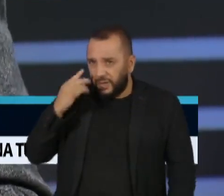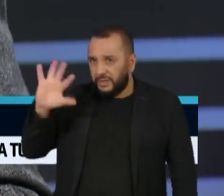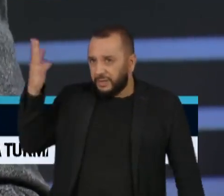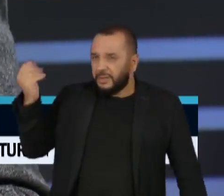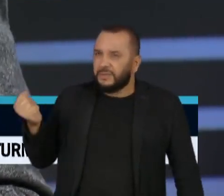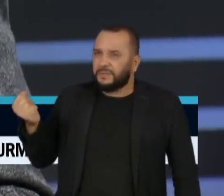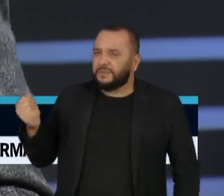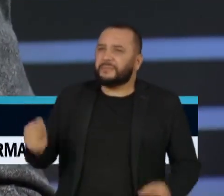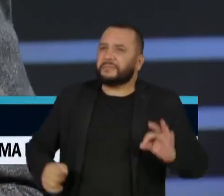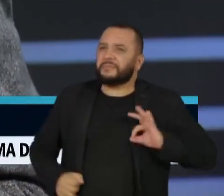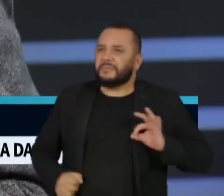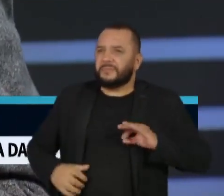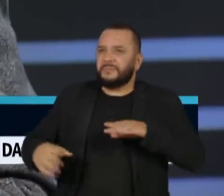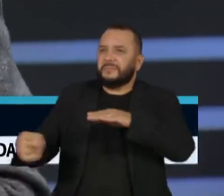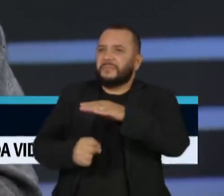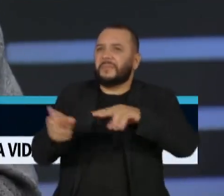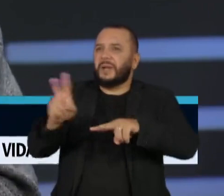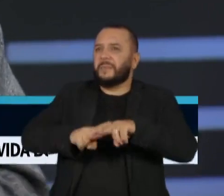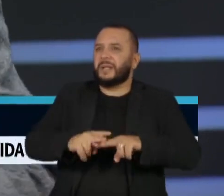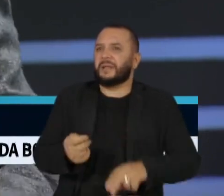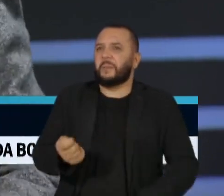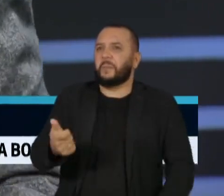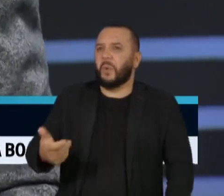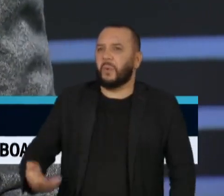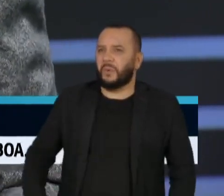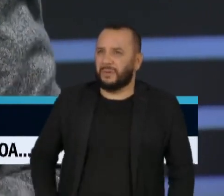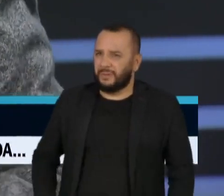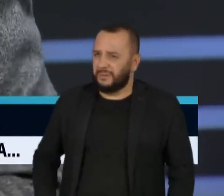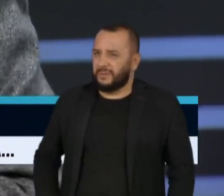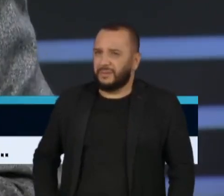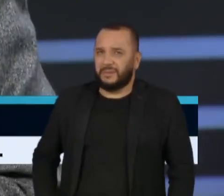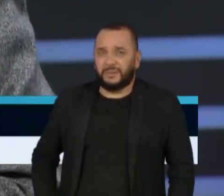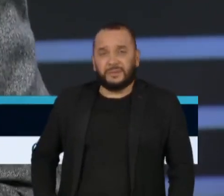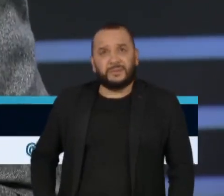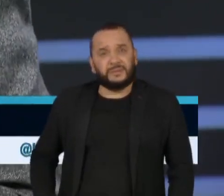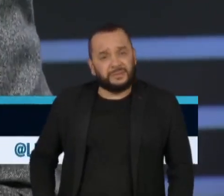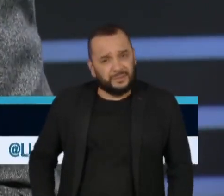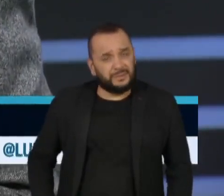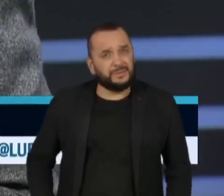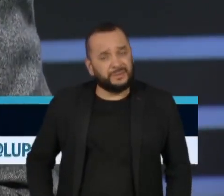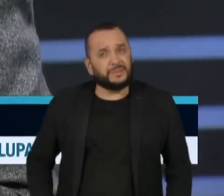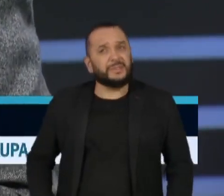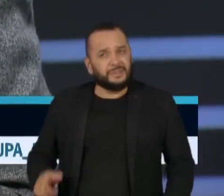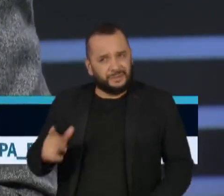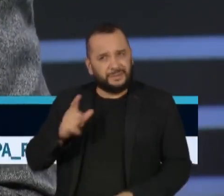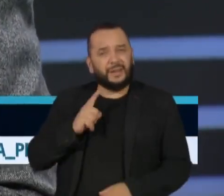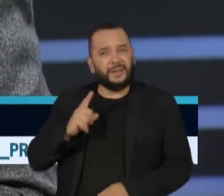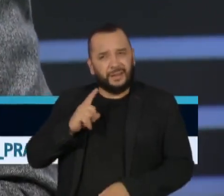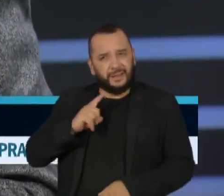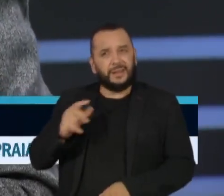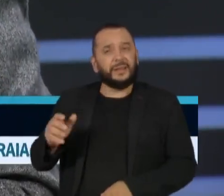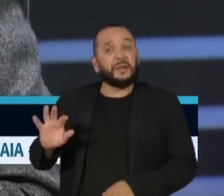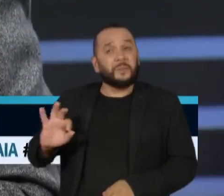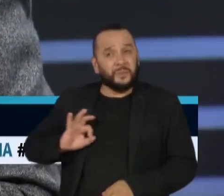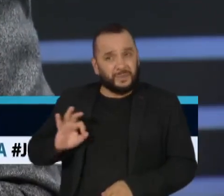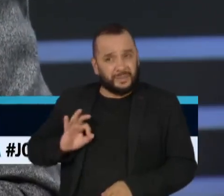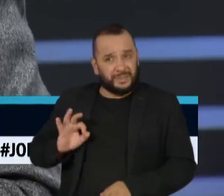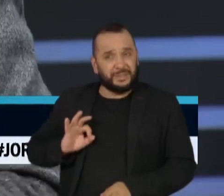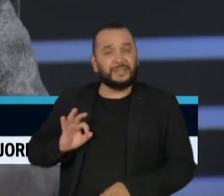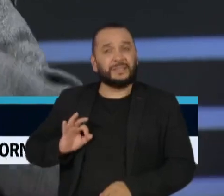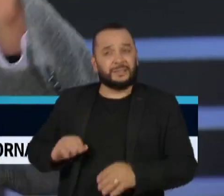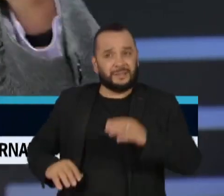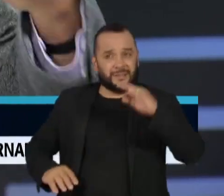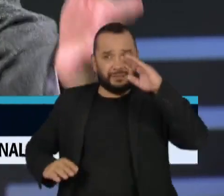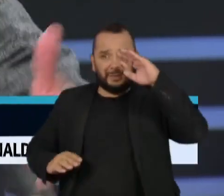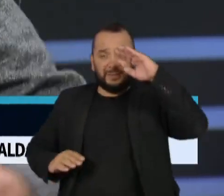tá aprendendo pouco o processo é lento confuso acho que a contaminação de setores do